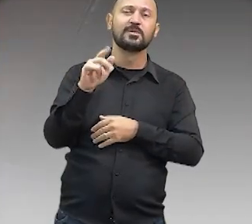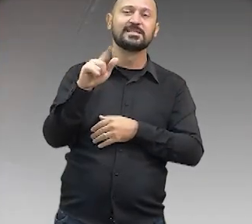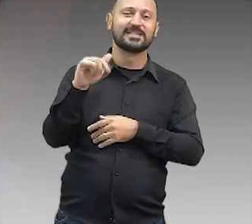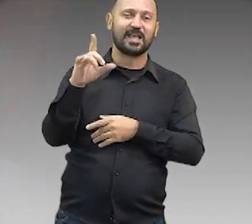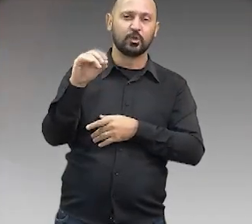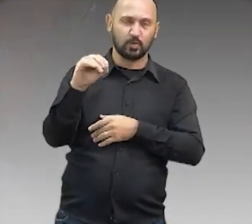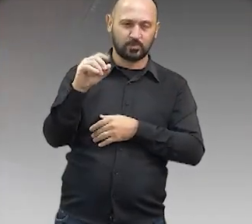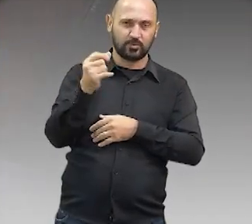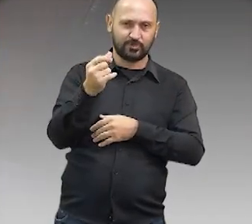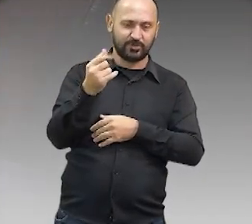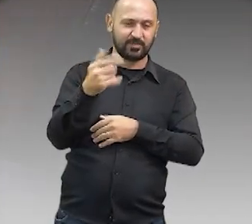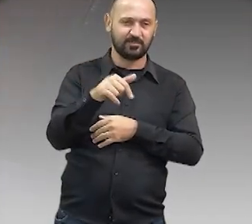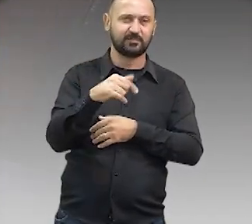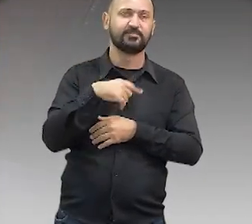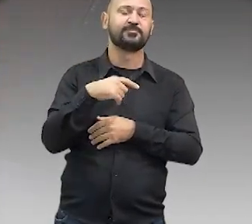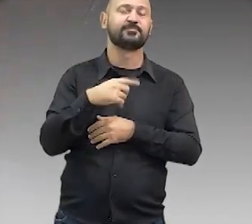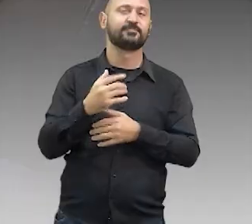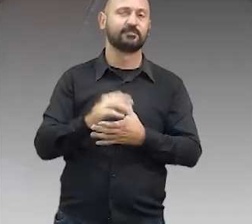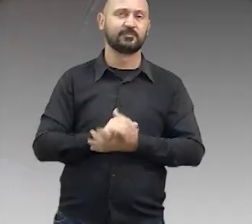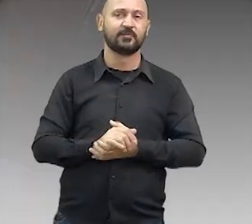Cruzado, que foi